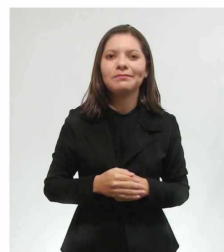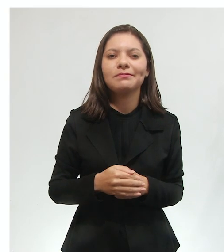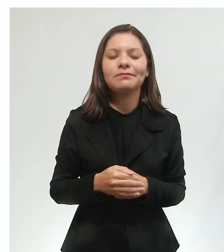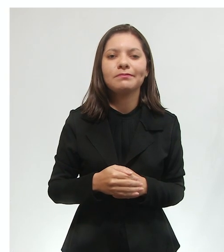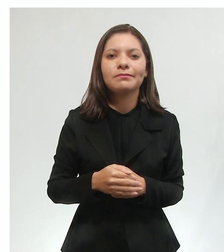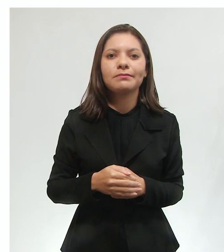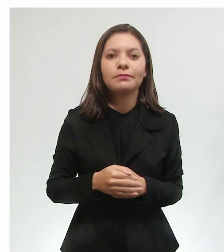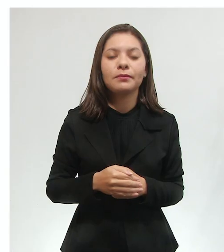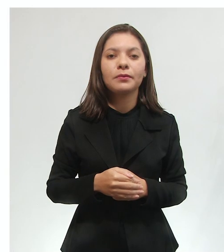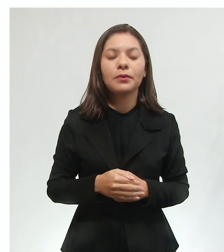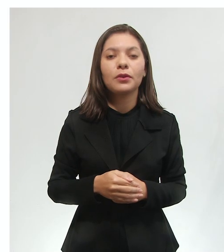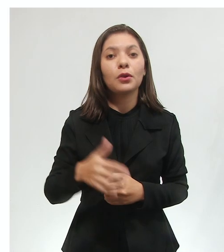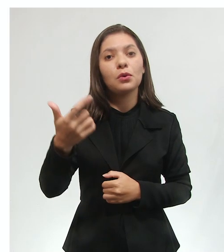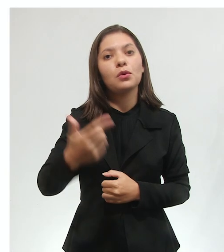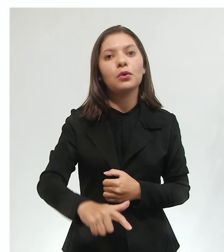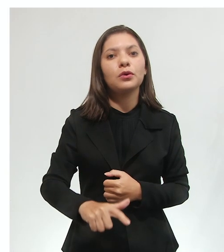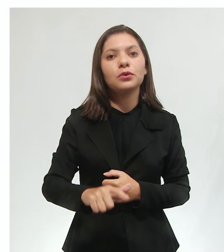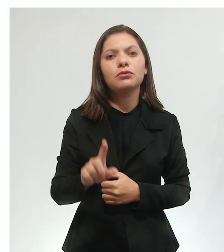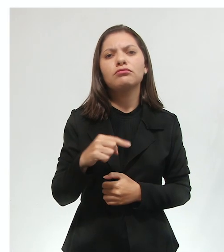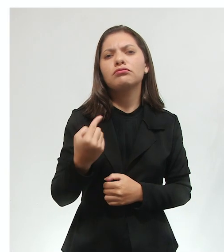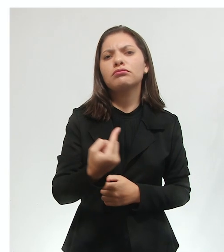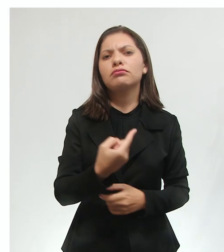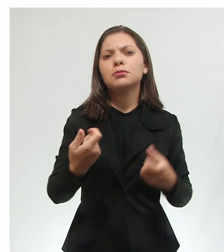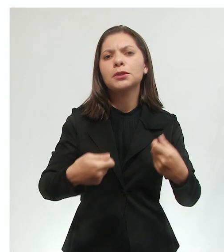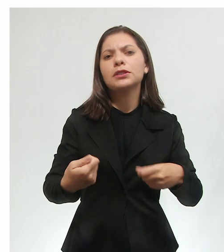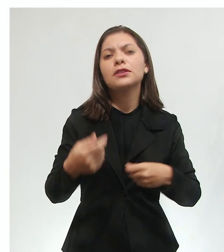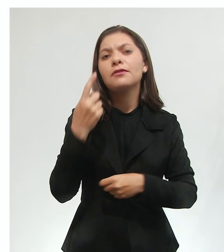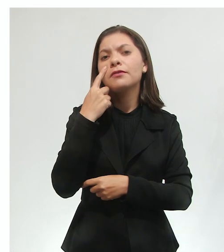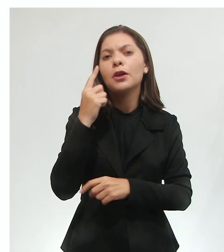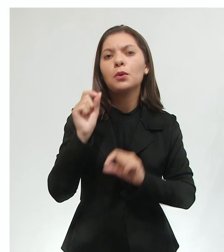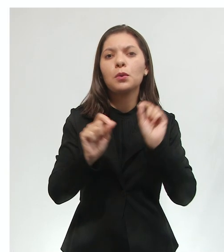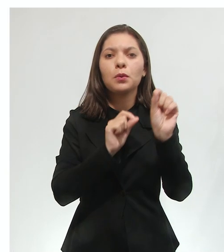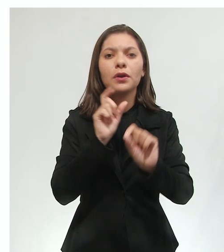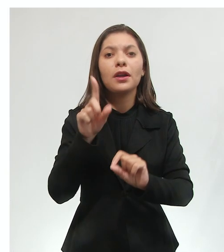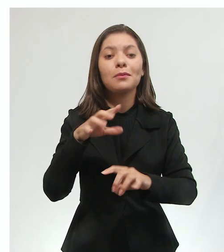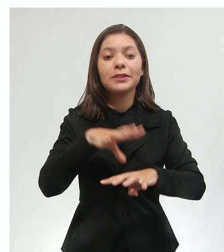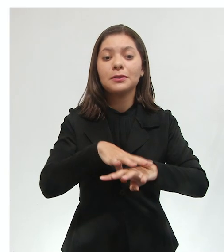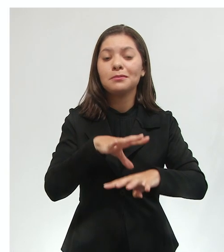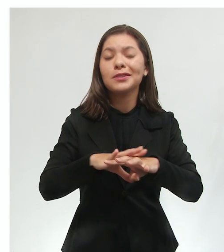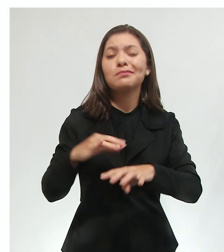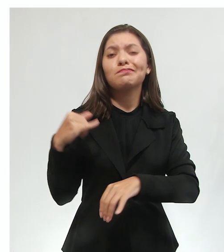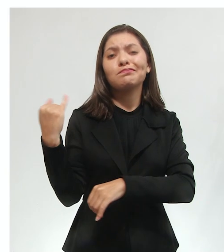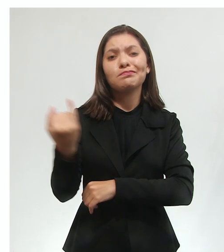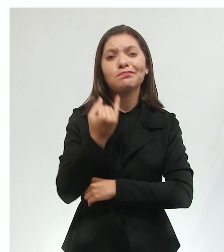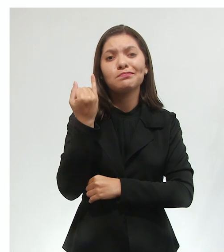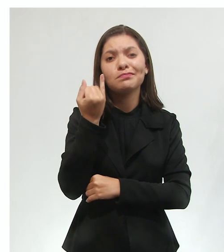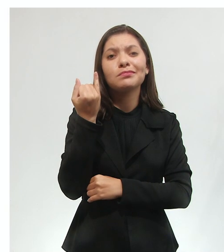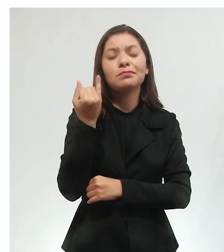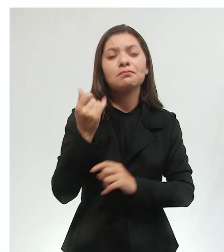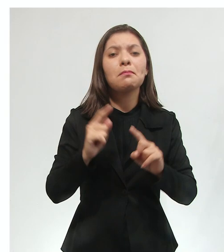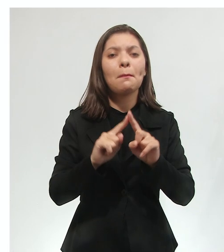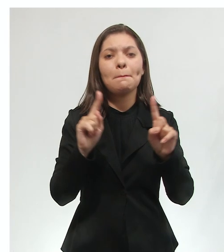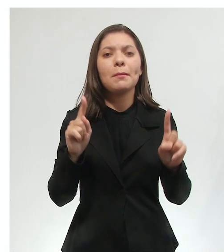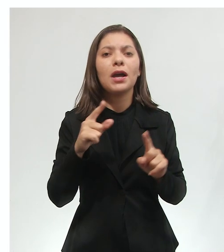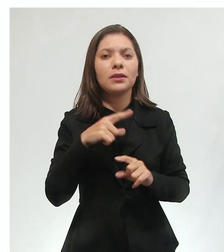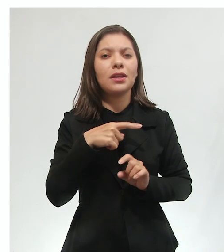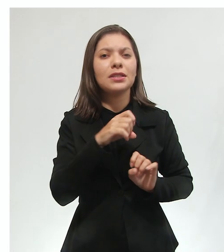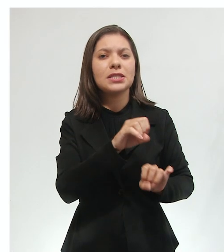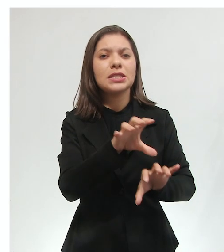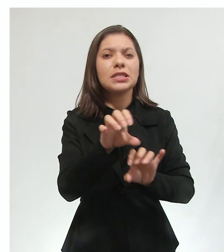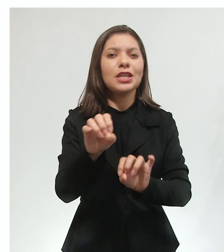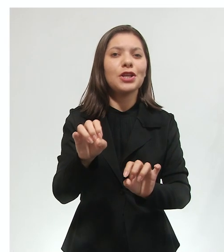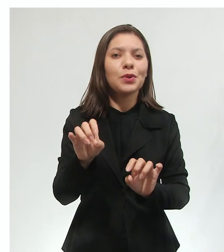que nós temos que analisar? É uma disciplina de relevância inegável, mas com abordagens de ensino que